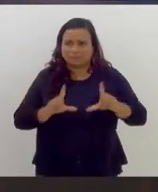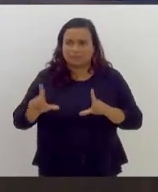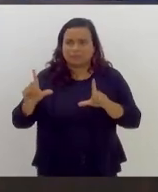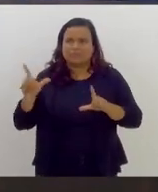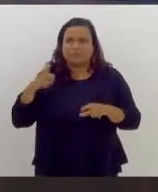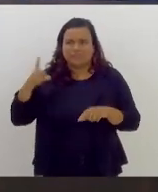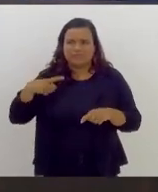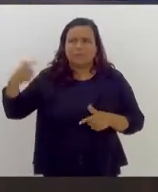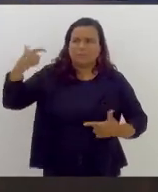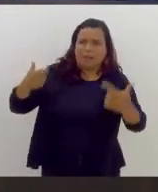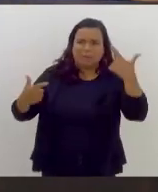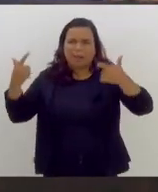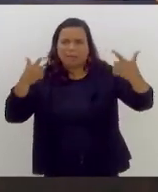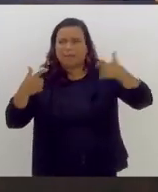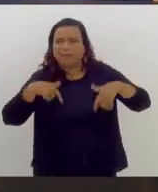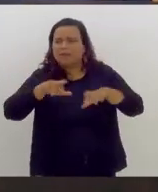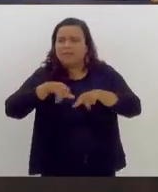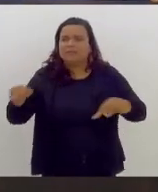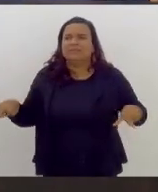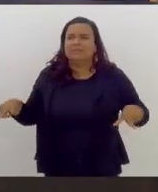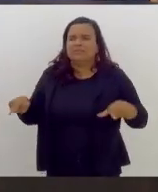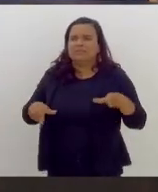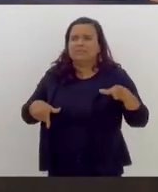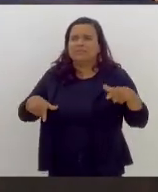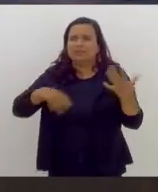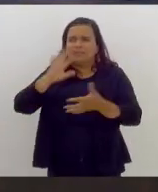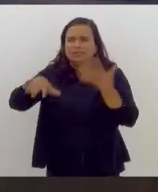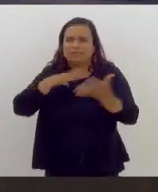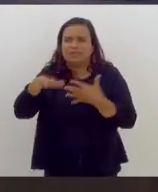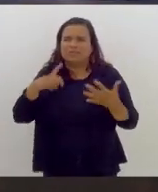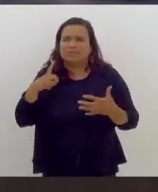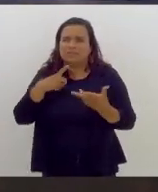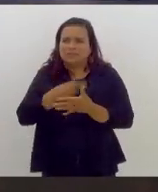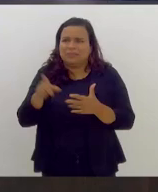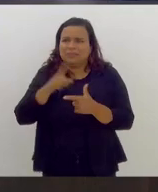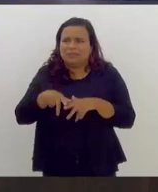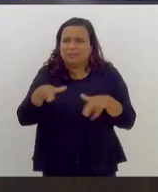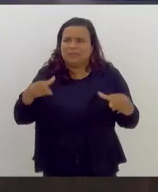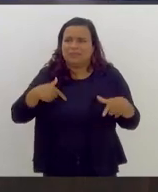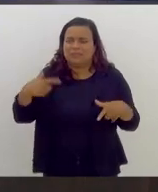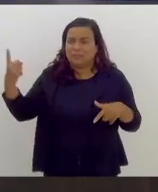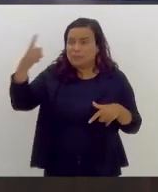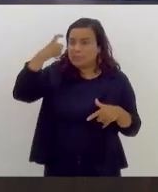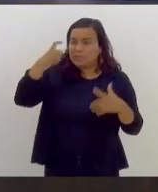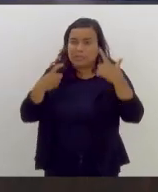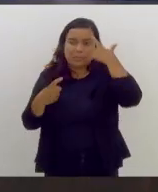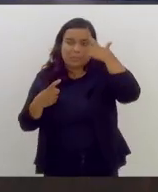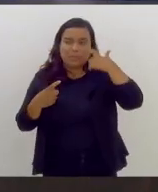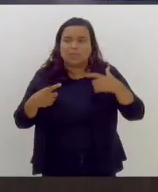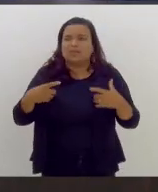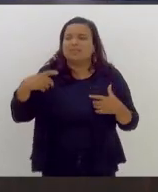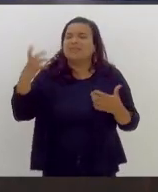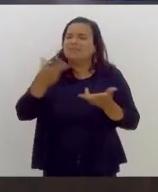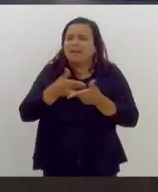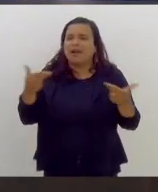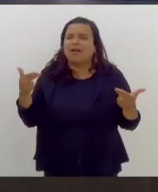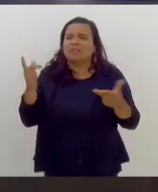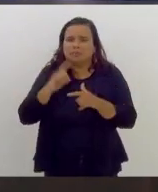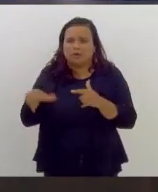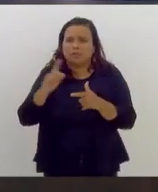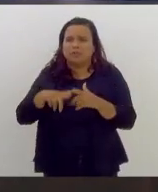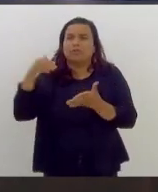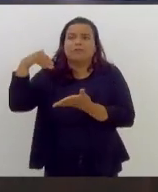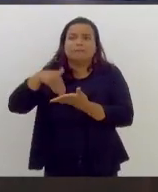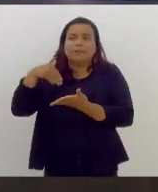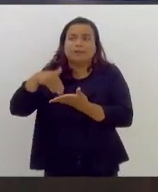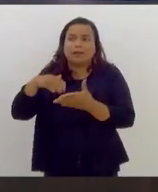levei metralhadora no pescoço, levei spray de pimenta no olho, e no final fomos parar